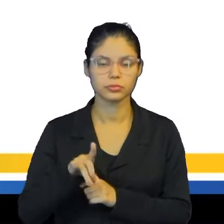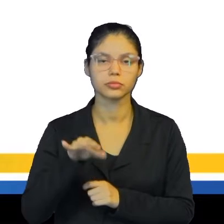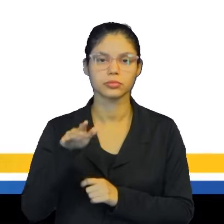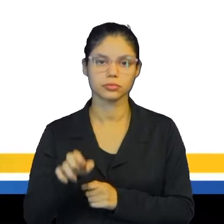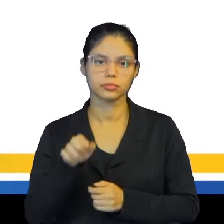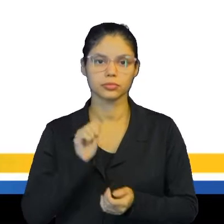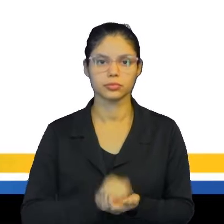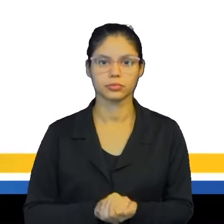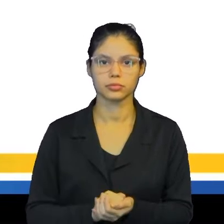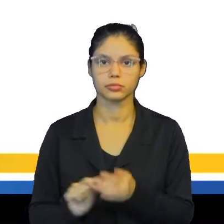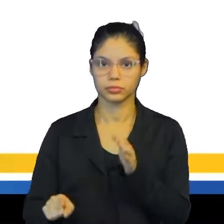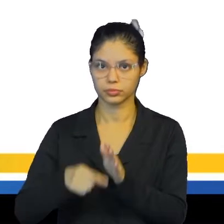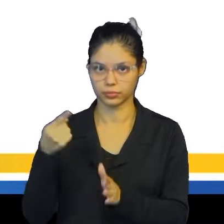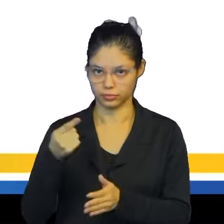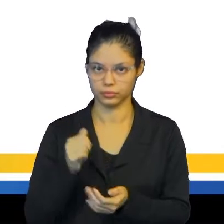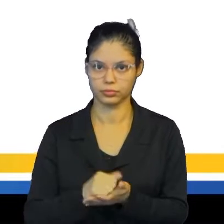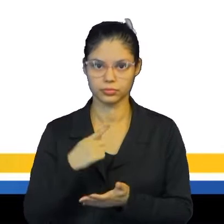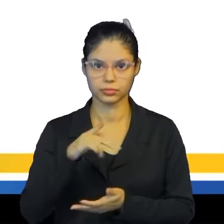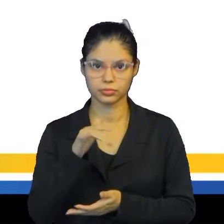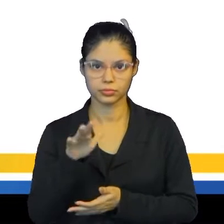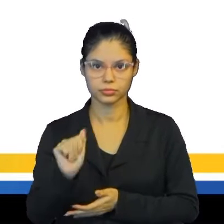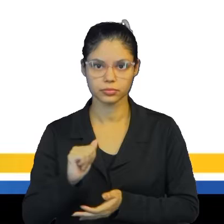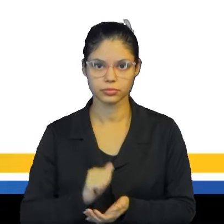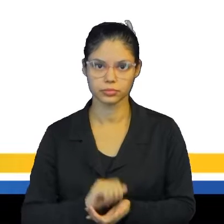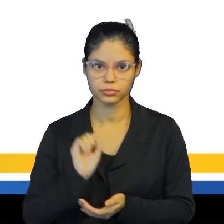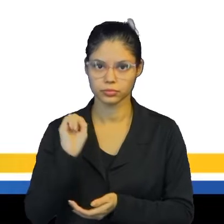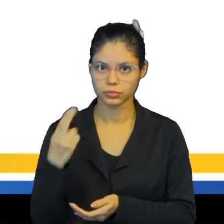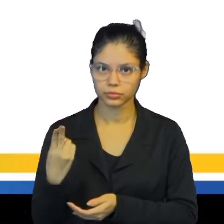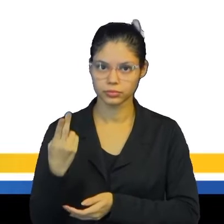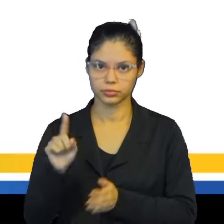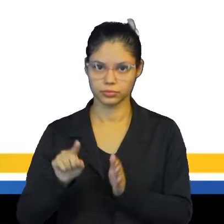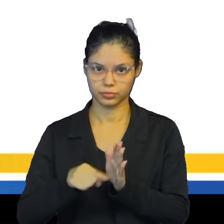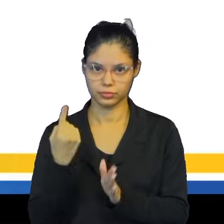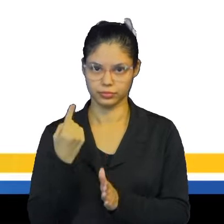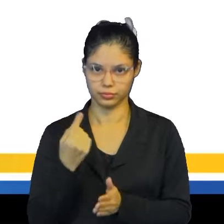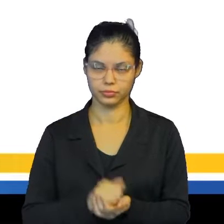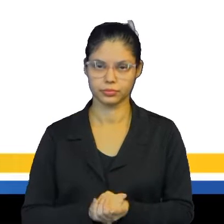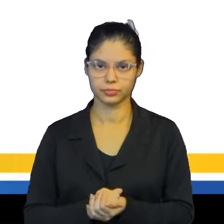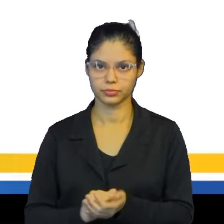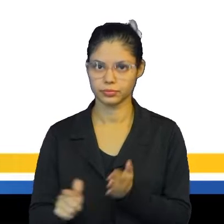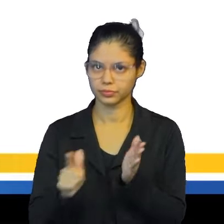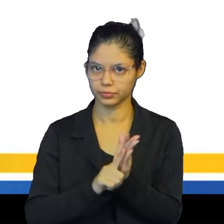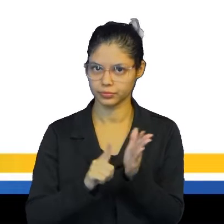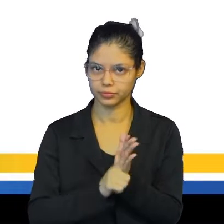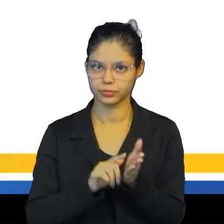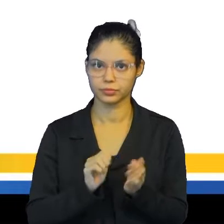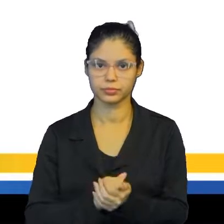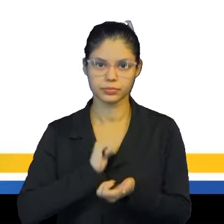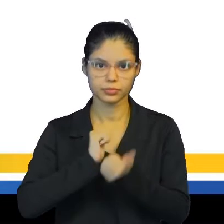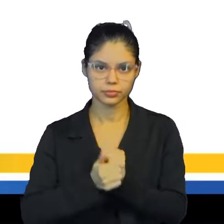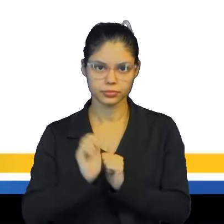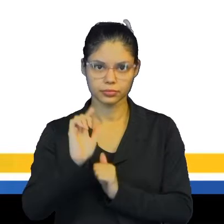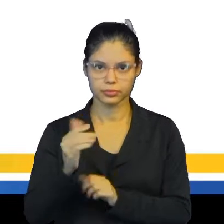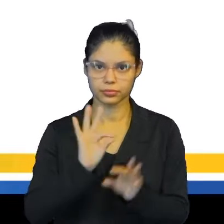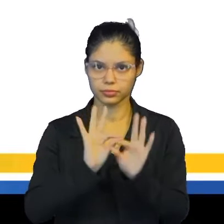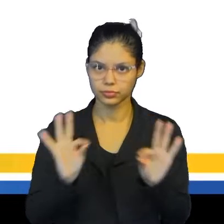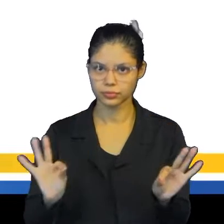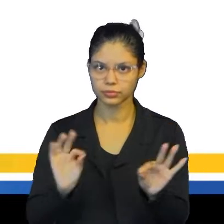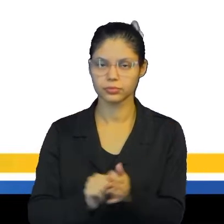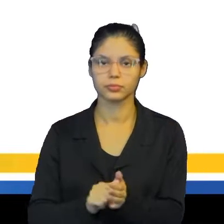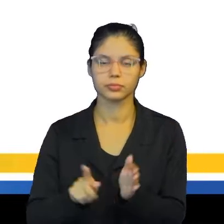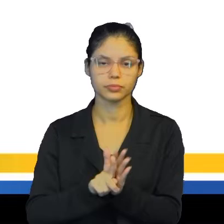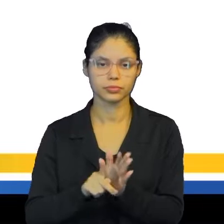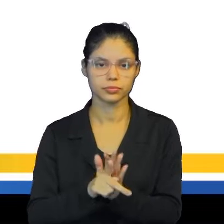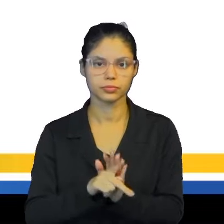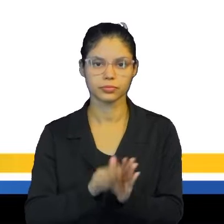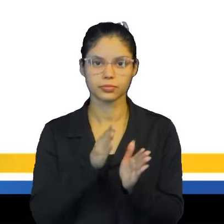molde, tá? As primeiras peças, né? Ou primeira peça, em papel, tá? Adaptando as linhas e